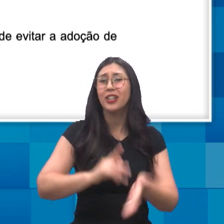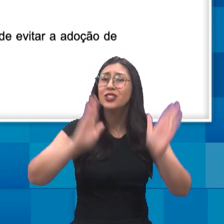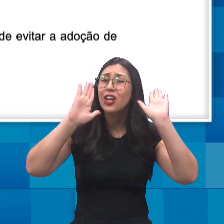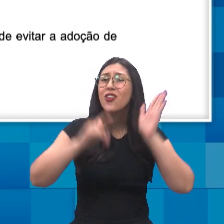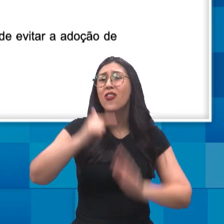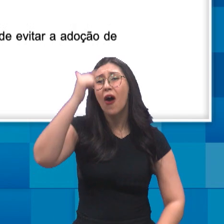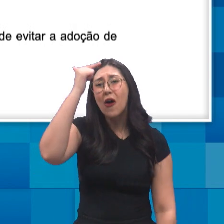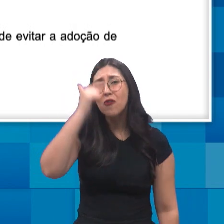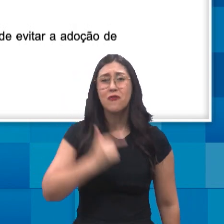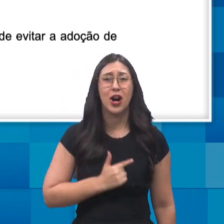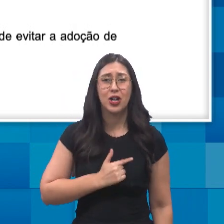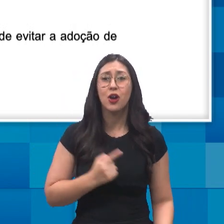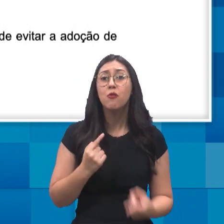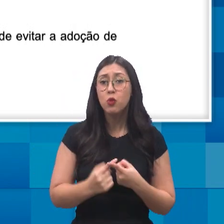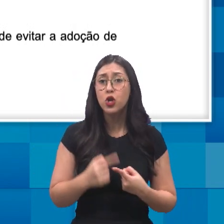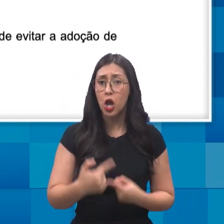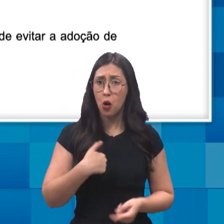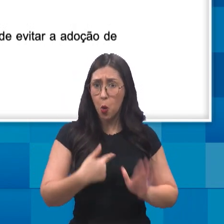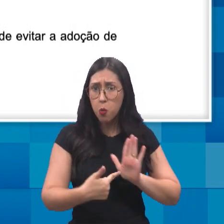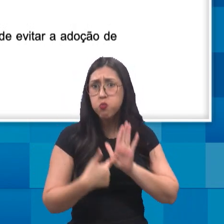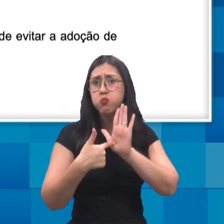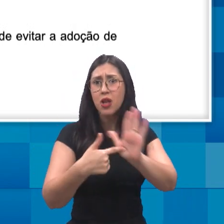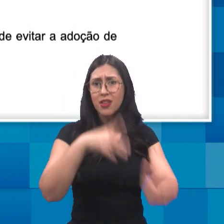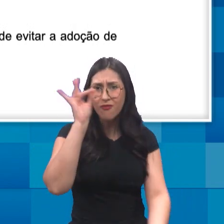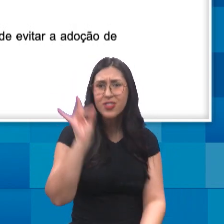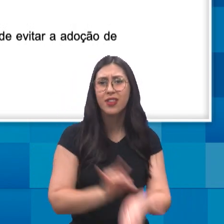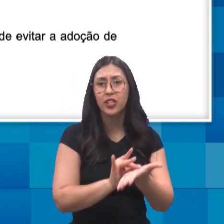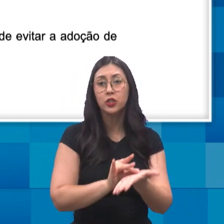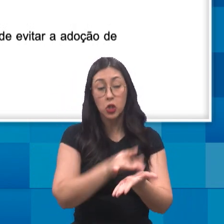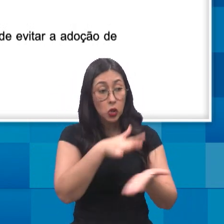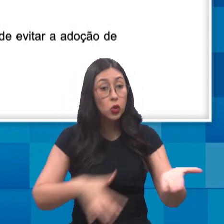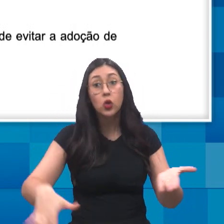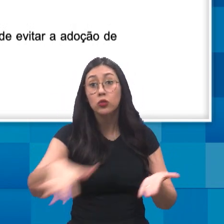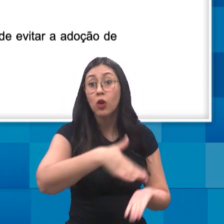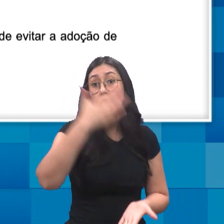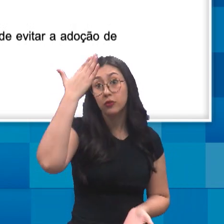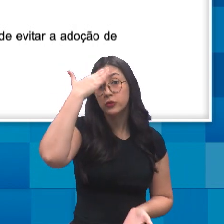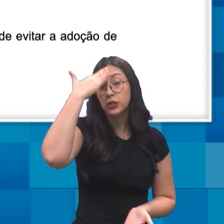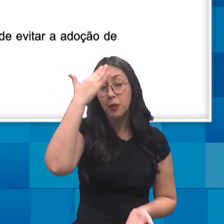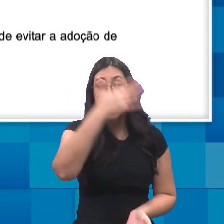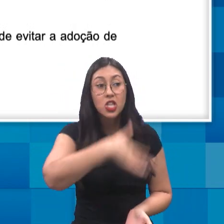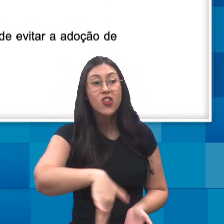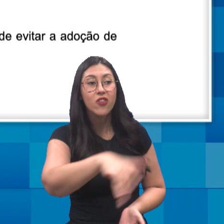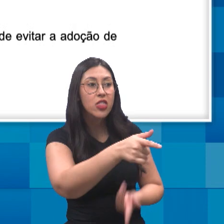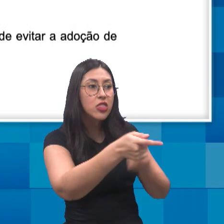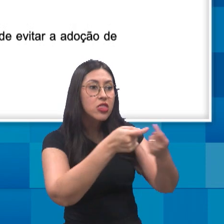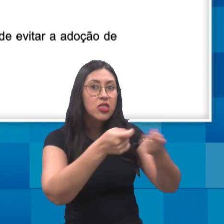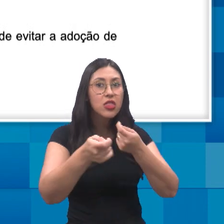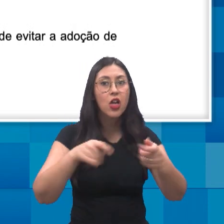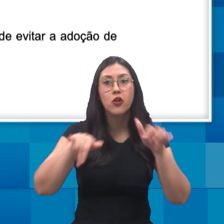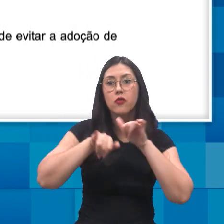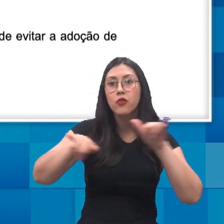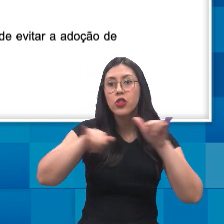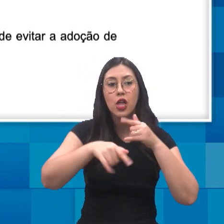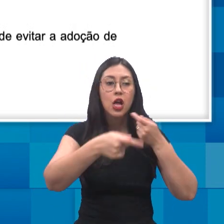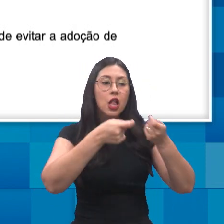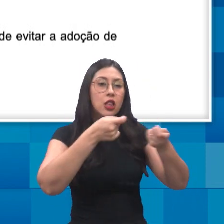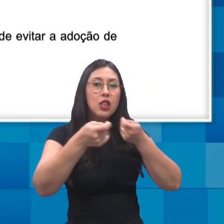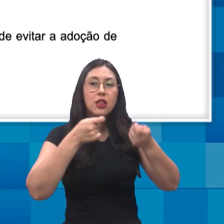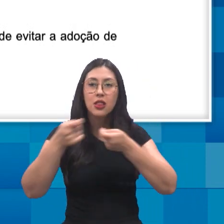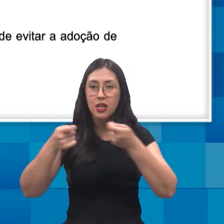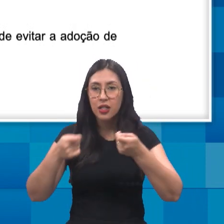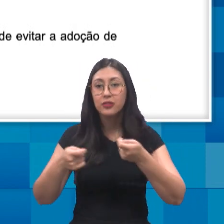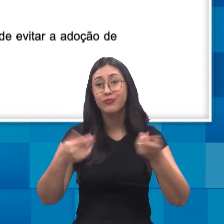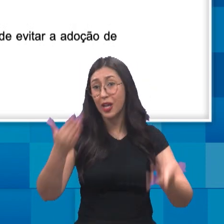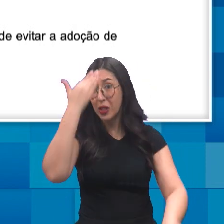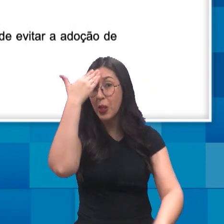serão desmascarados. A população saberá que tudo que vocês fazem é manipulado, notícias manipuladas, e vocês vão cair em descrédito.